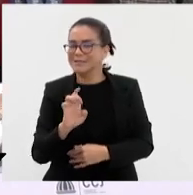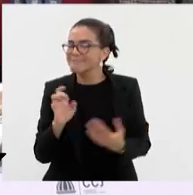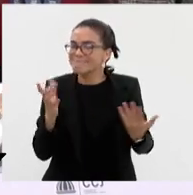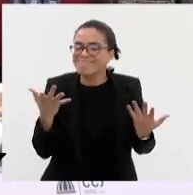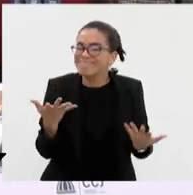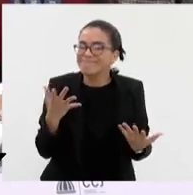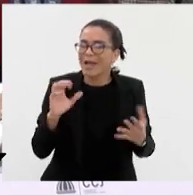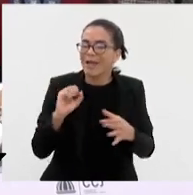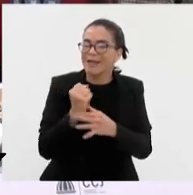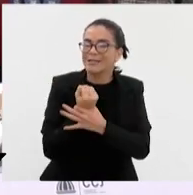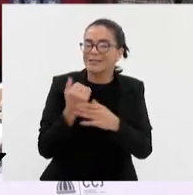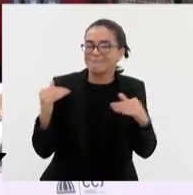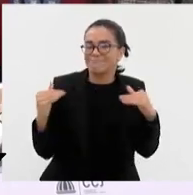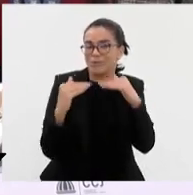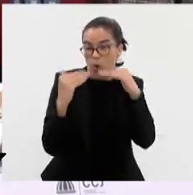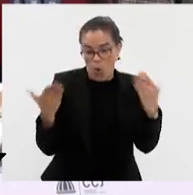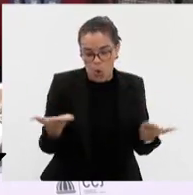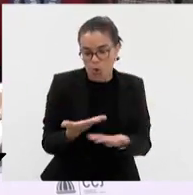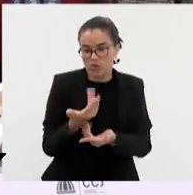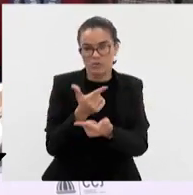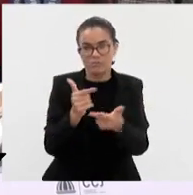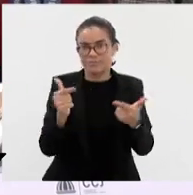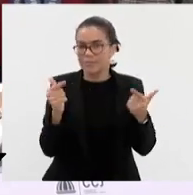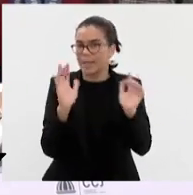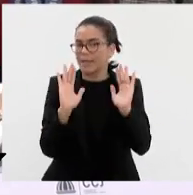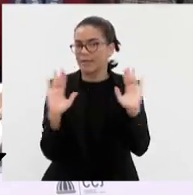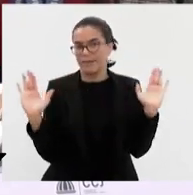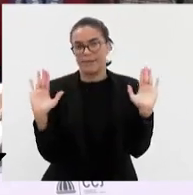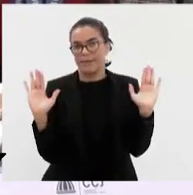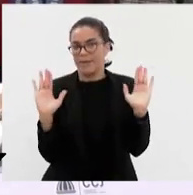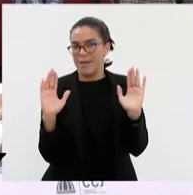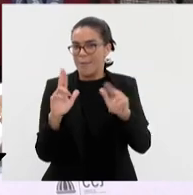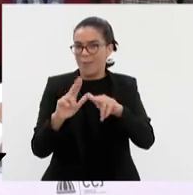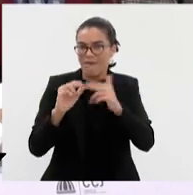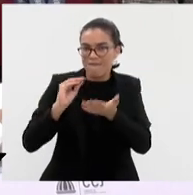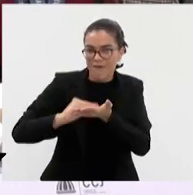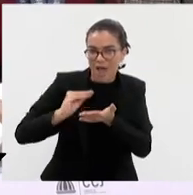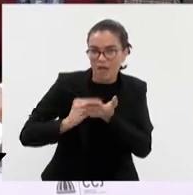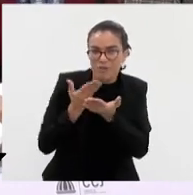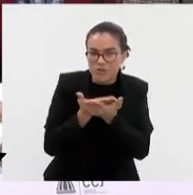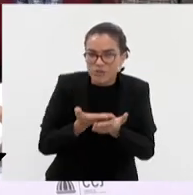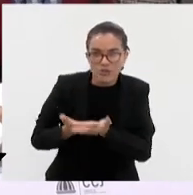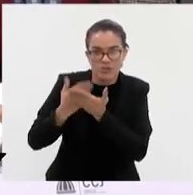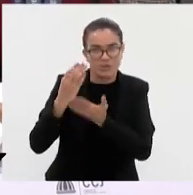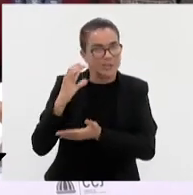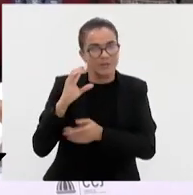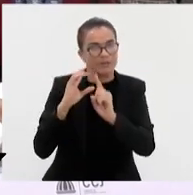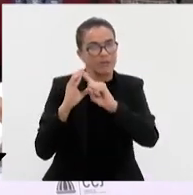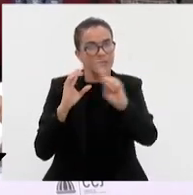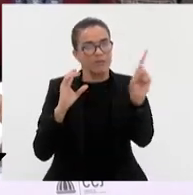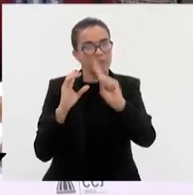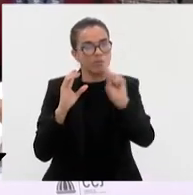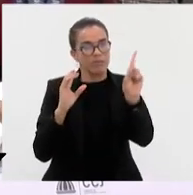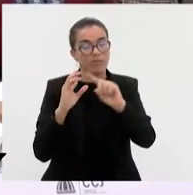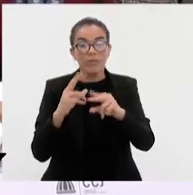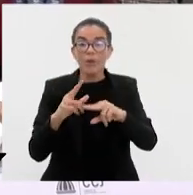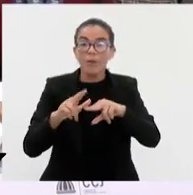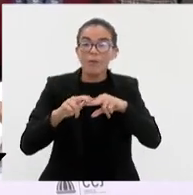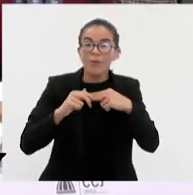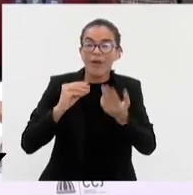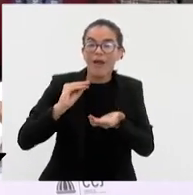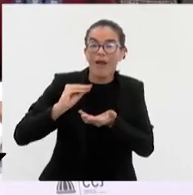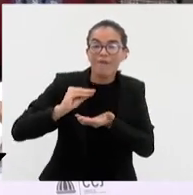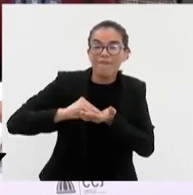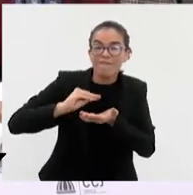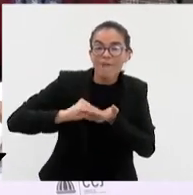para garantir a equidade? Porque hoje não está tendo. E não está tendo não é pelo estudo científico, não. É pelos fatos que estão sendo apresentados.